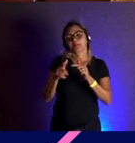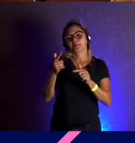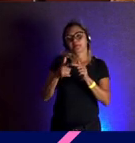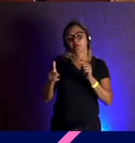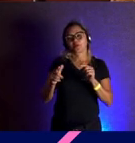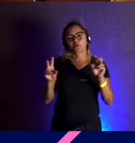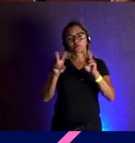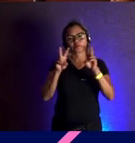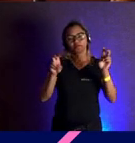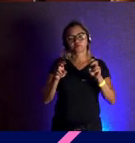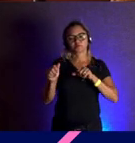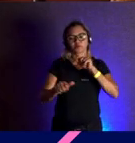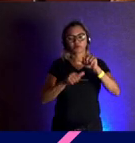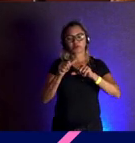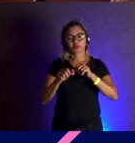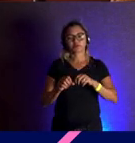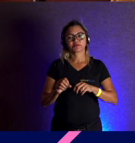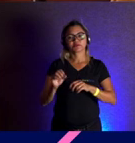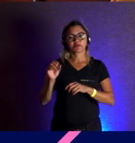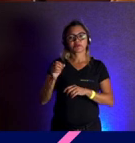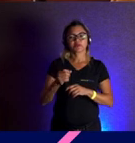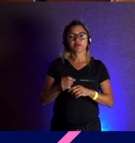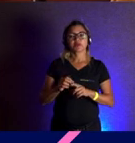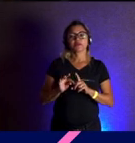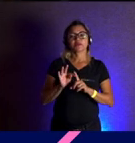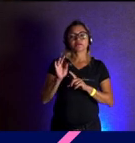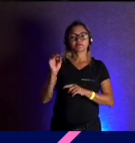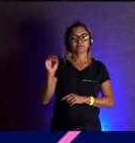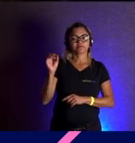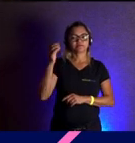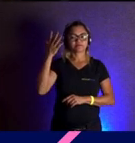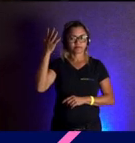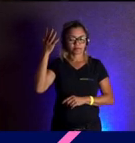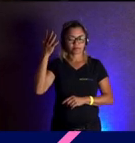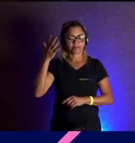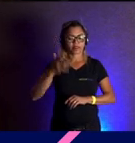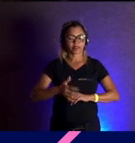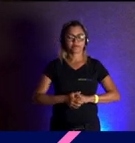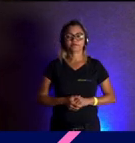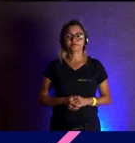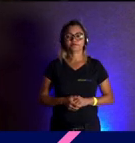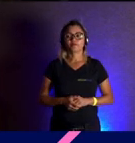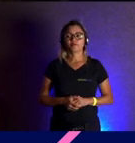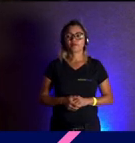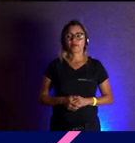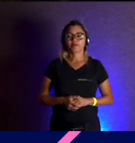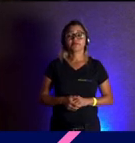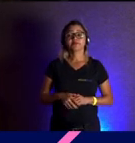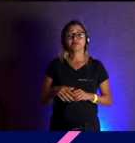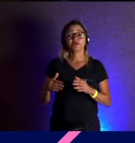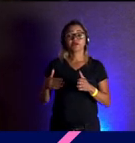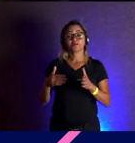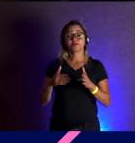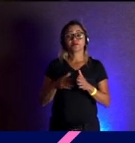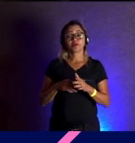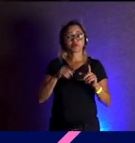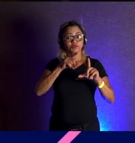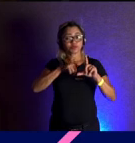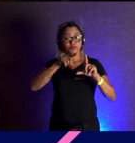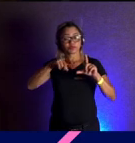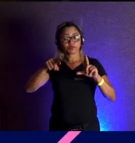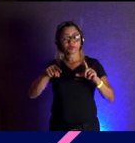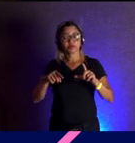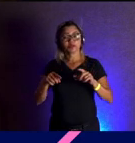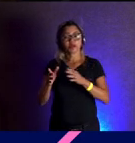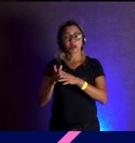no sentido da mudança climática. E aí, desde a perspectiva do que a gente cobre na Uma Preta, que